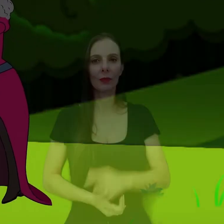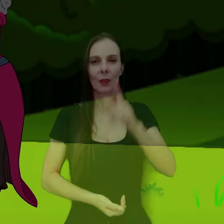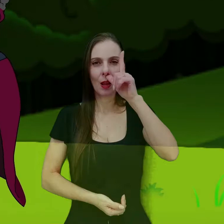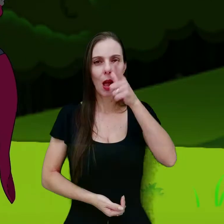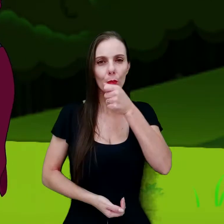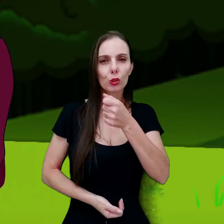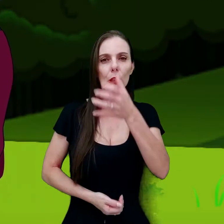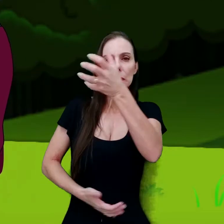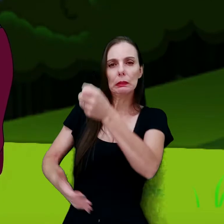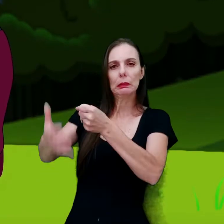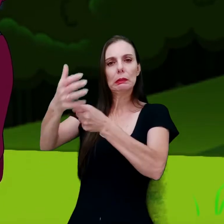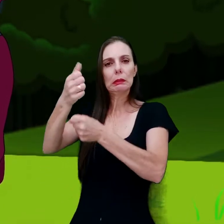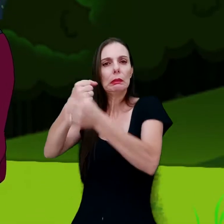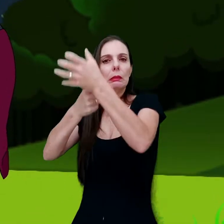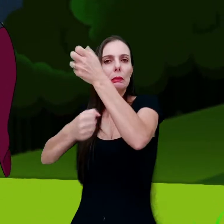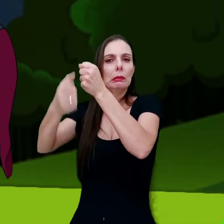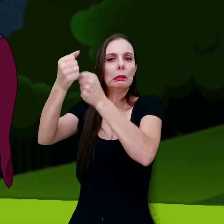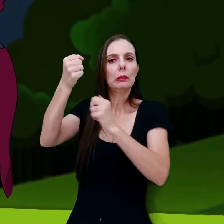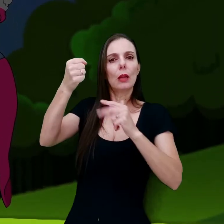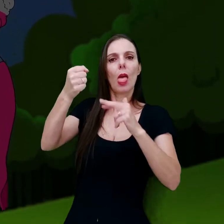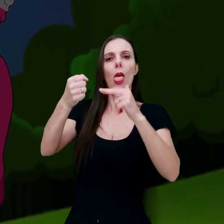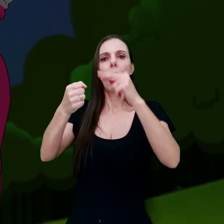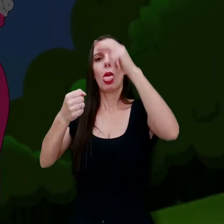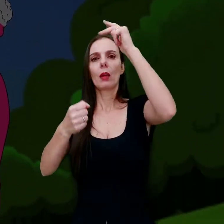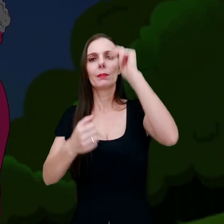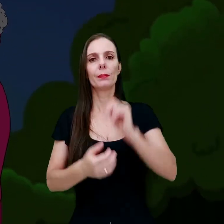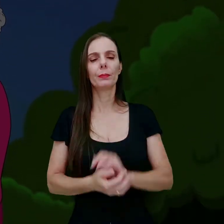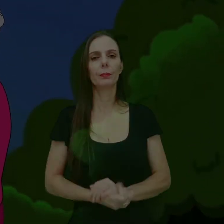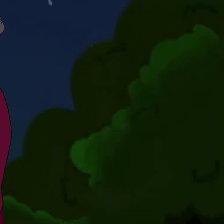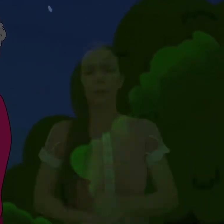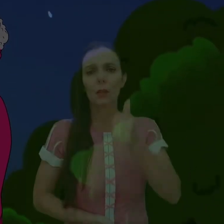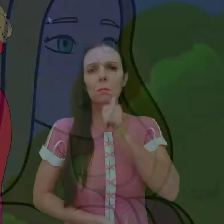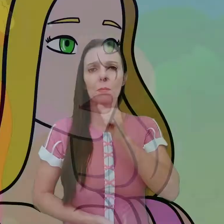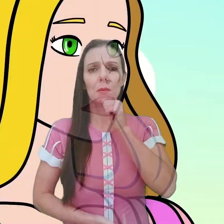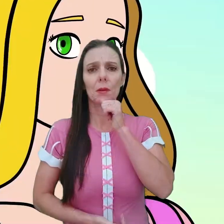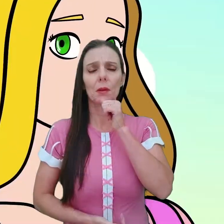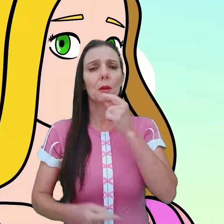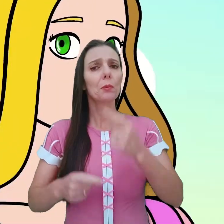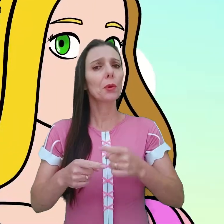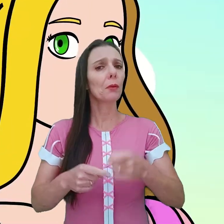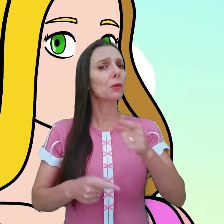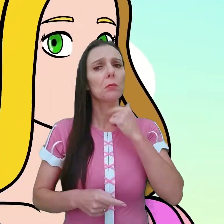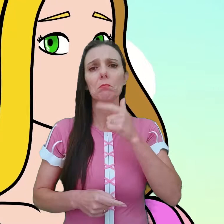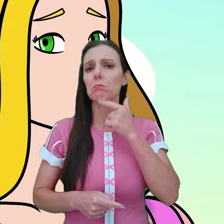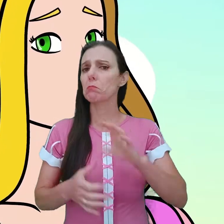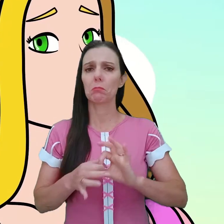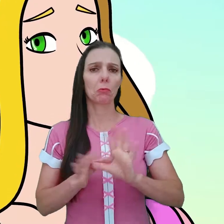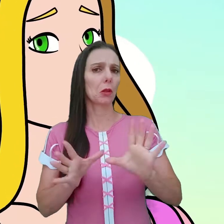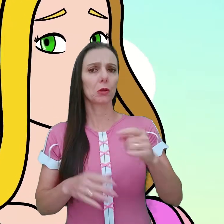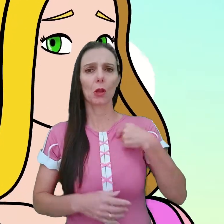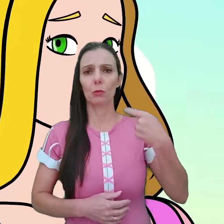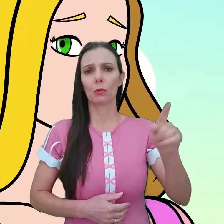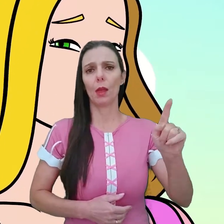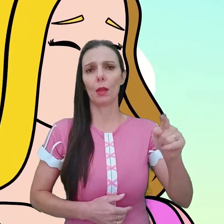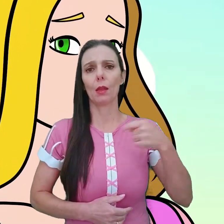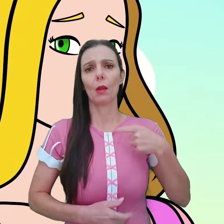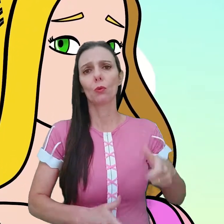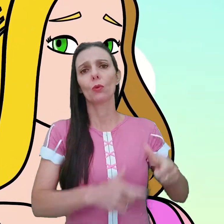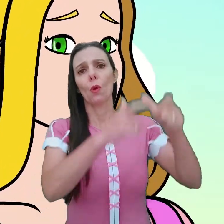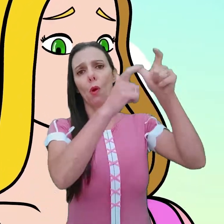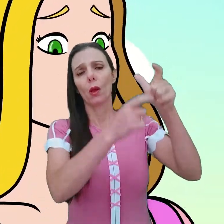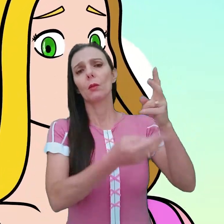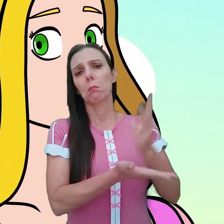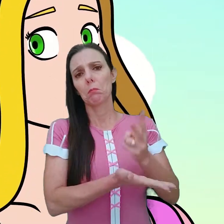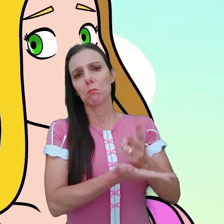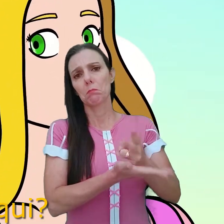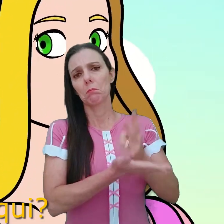E então a bruxa se segurava e subia por ele. Mamãe, por que você nunca me deixa sair